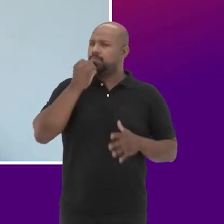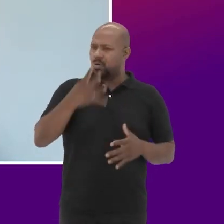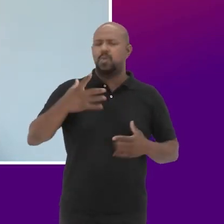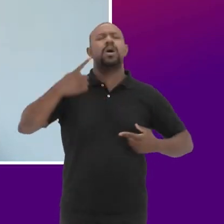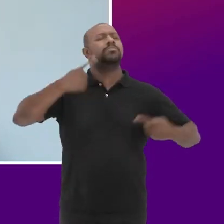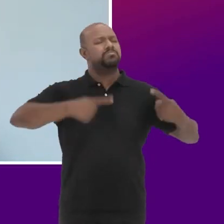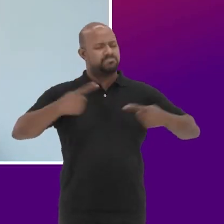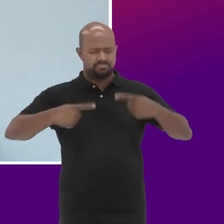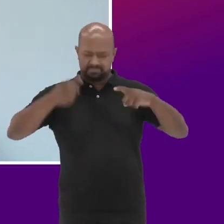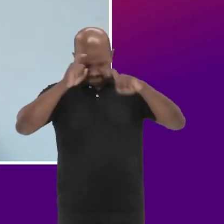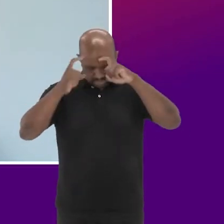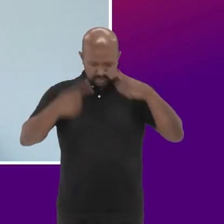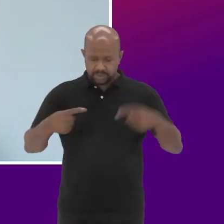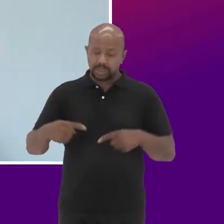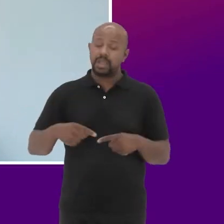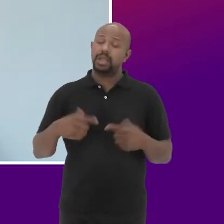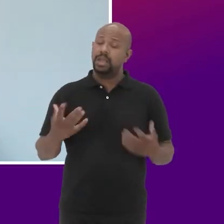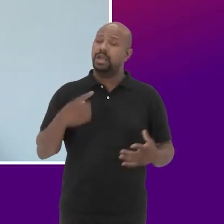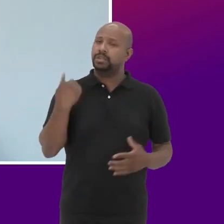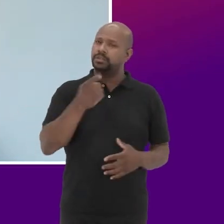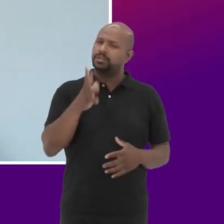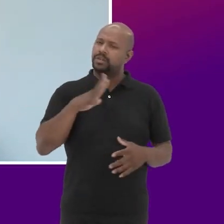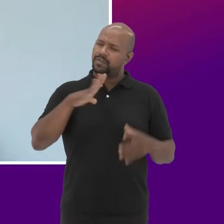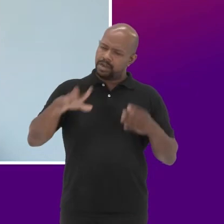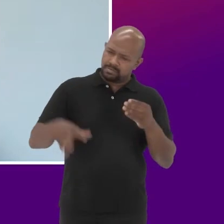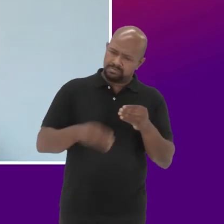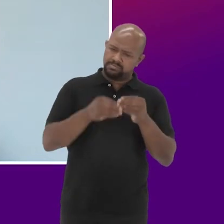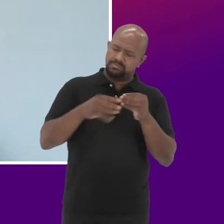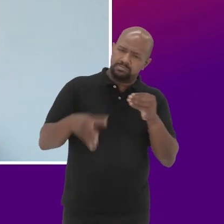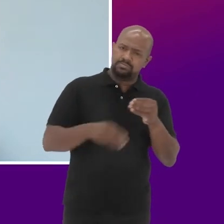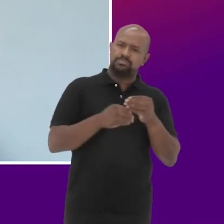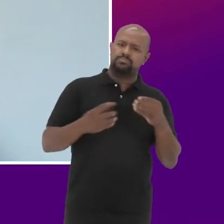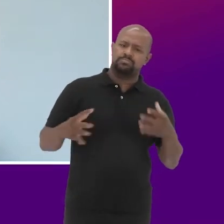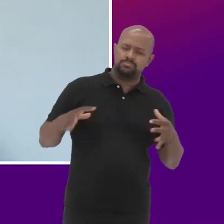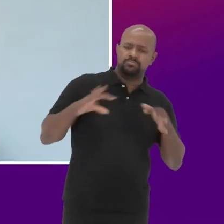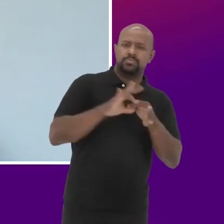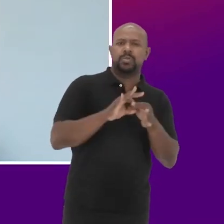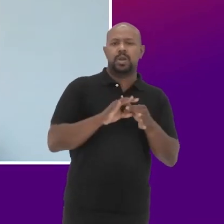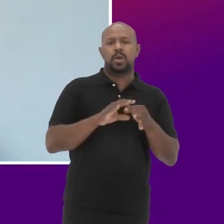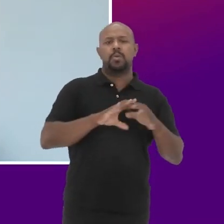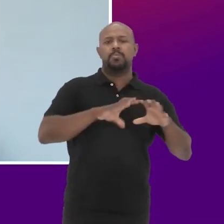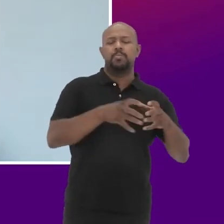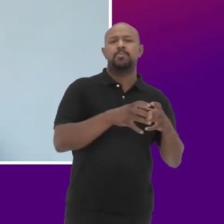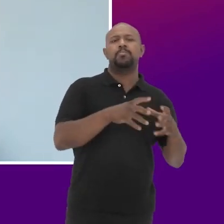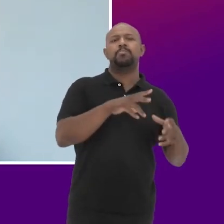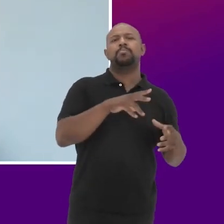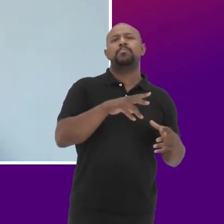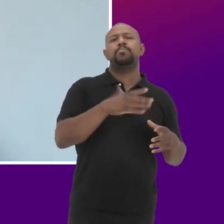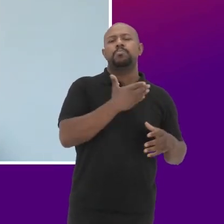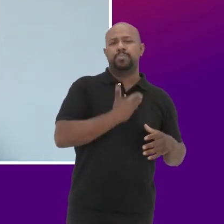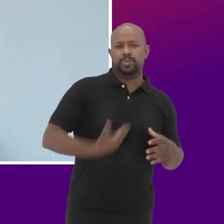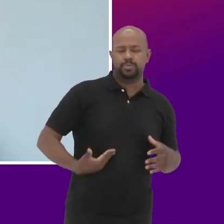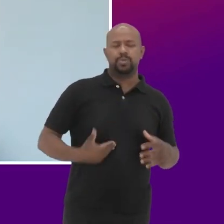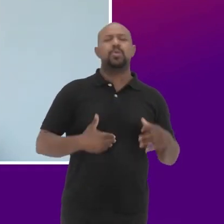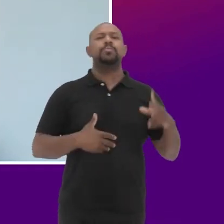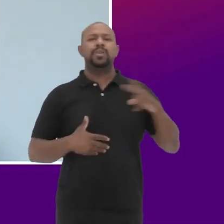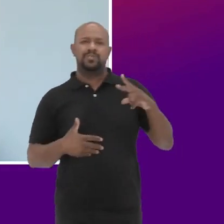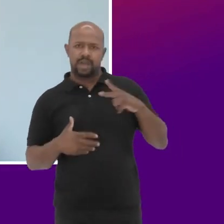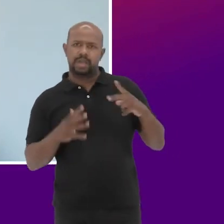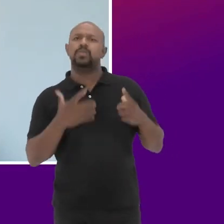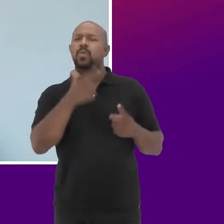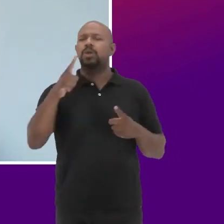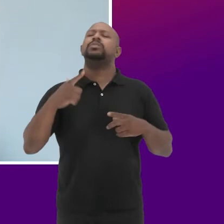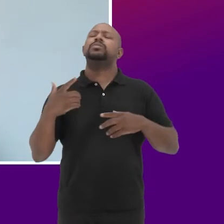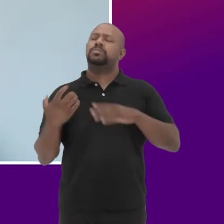boas discussões, inclusive a gente vem complementando essa integração público-privada com outros parceiros que têm dados de